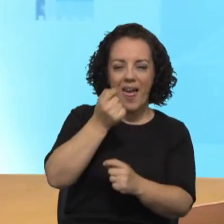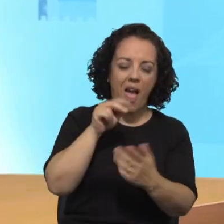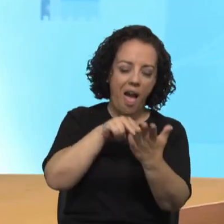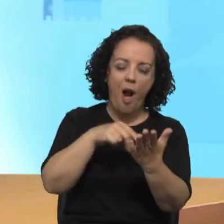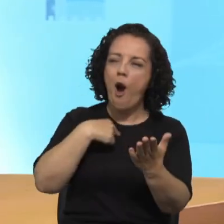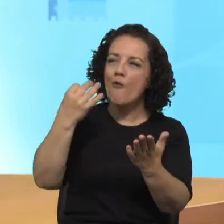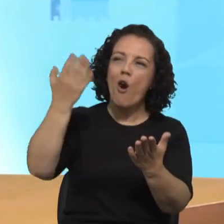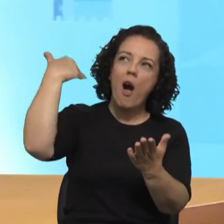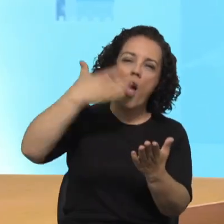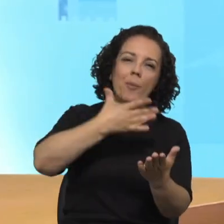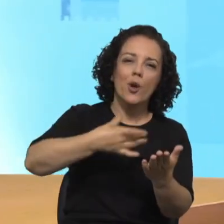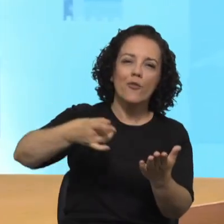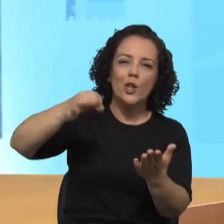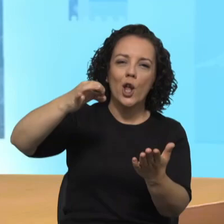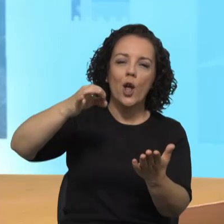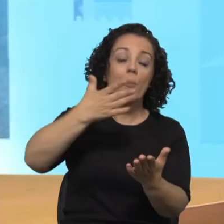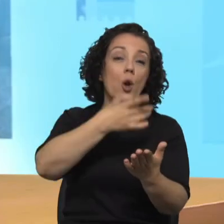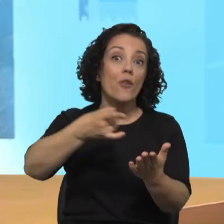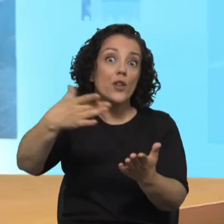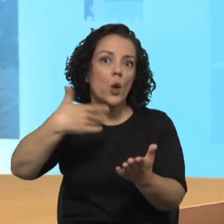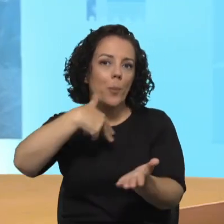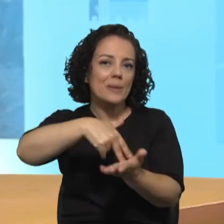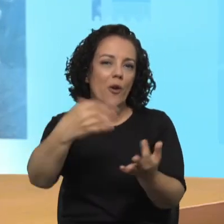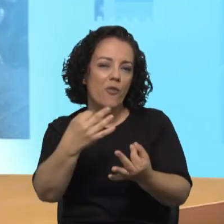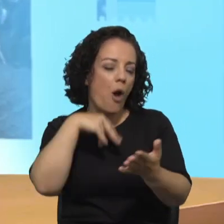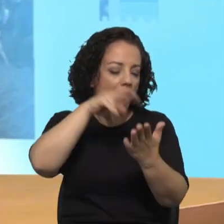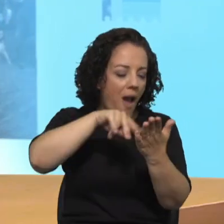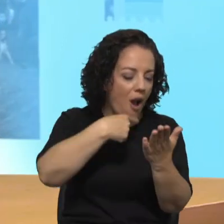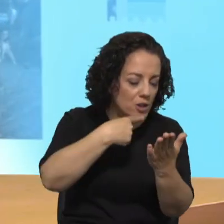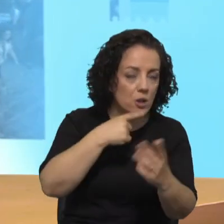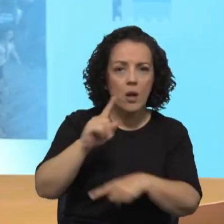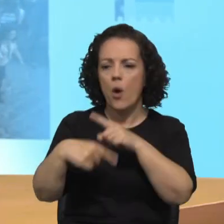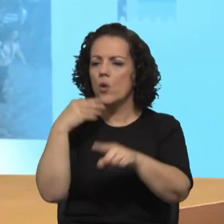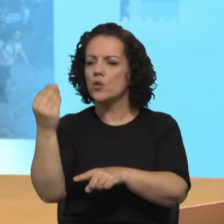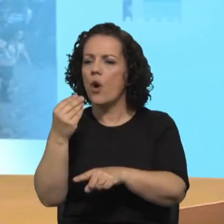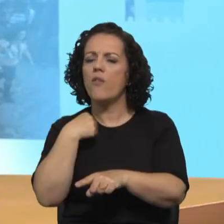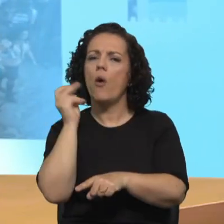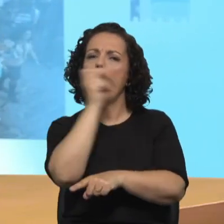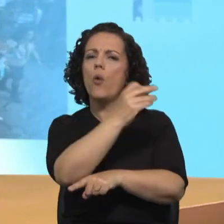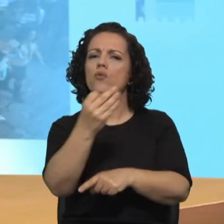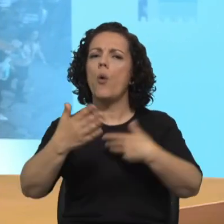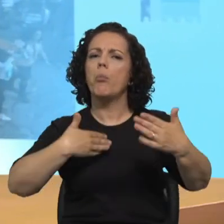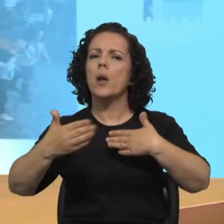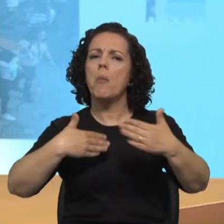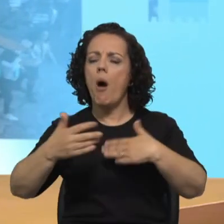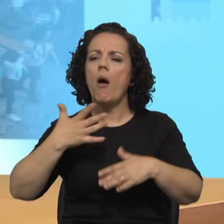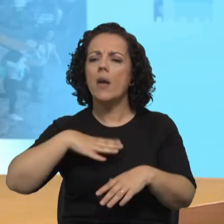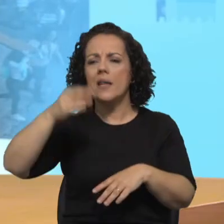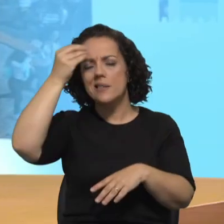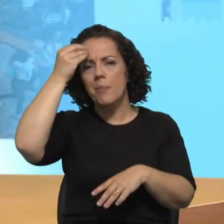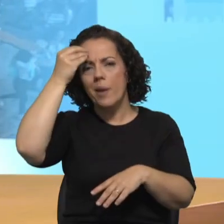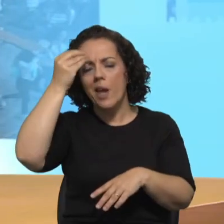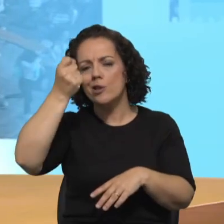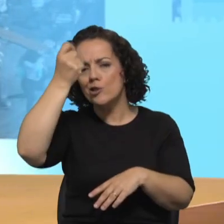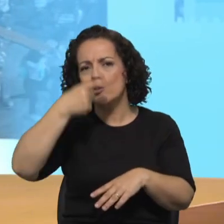estive em 91. Ou os mais novos que já estiveram, por exemplo, na do Panamá e que se calhar querem ir ver que episódios é que eu conto, porque é